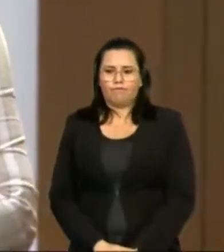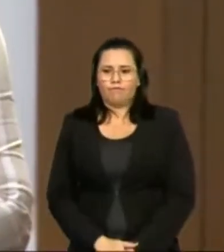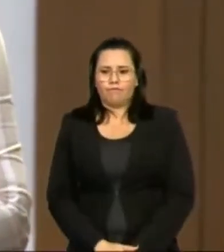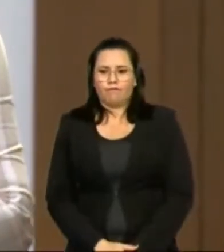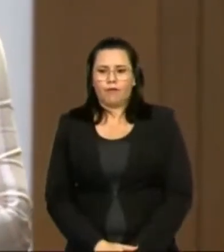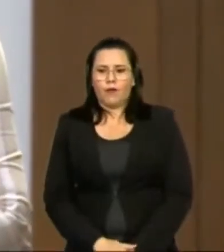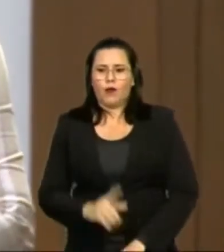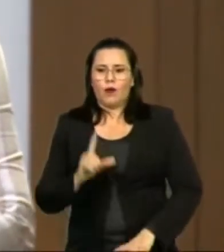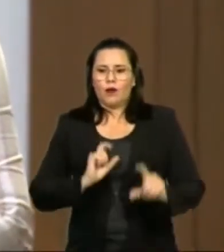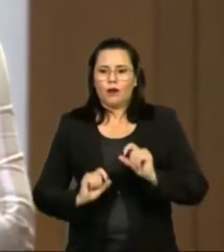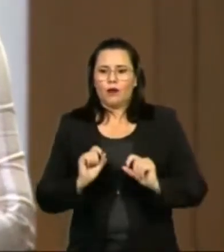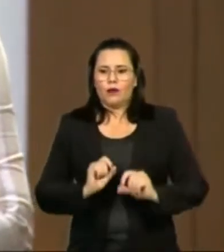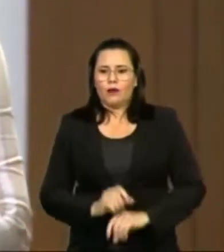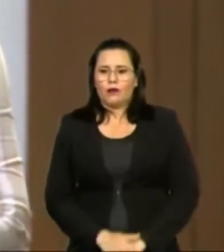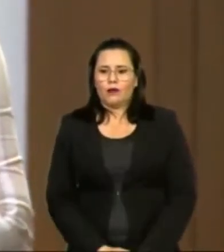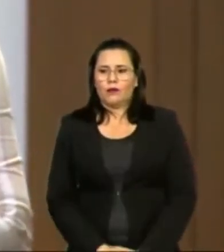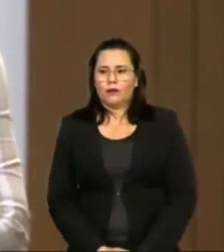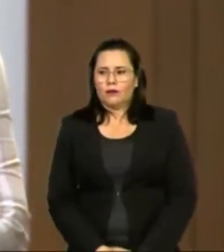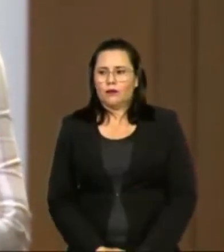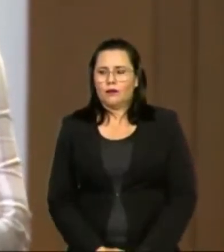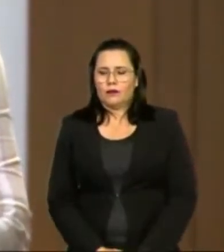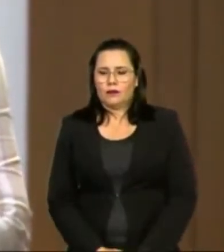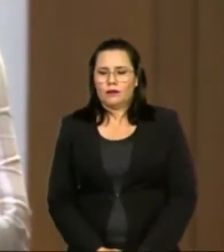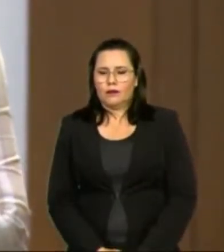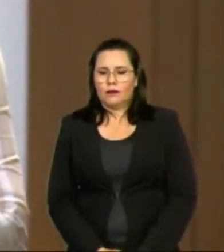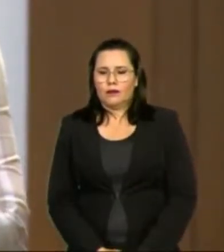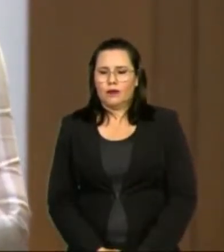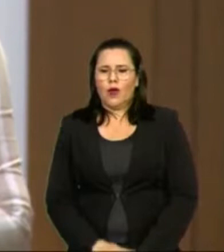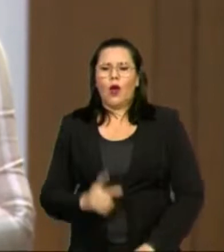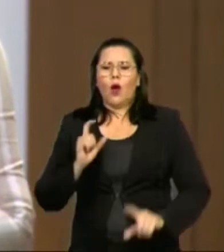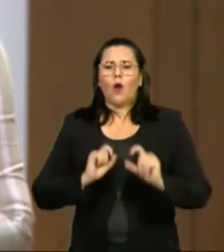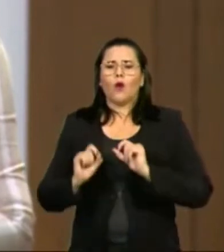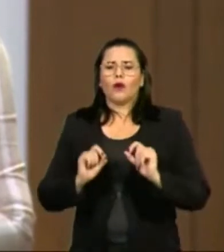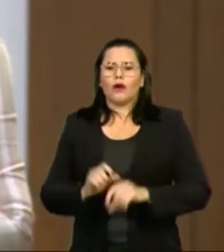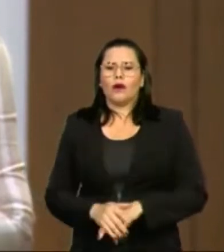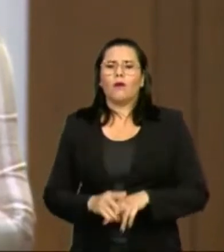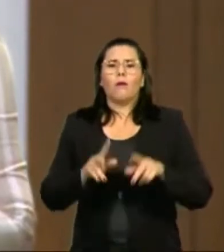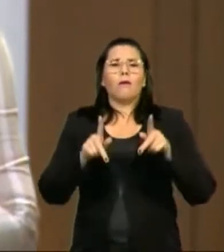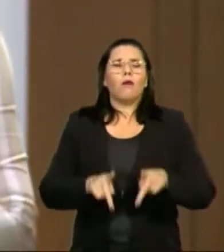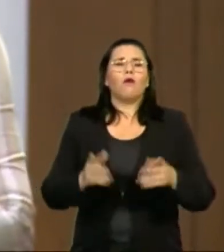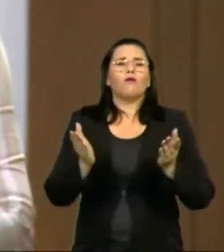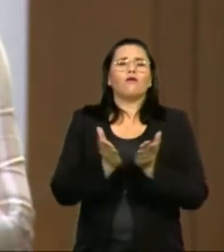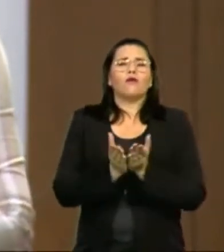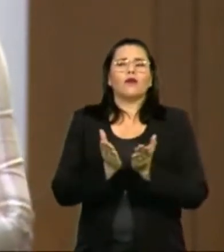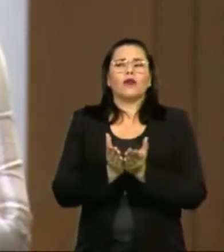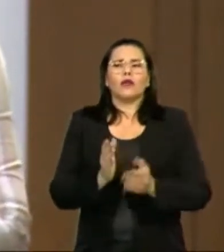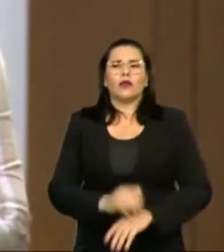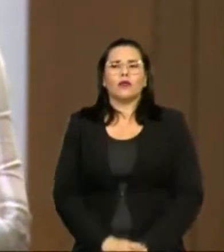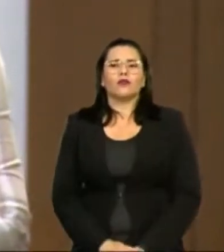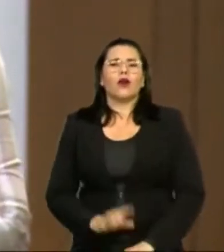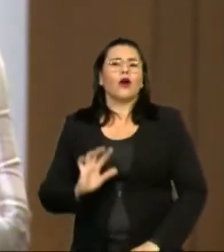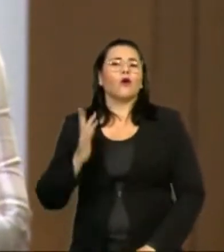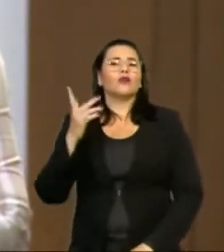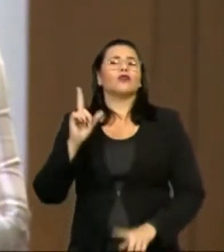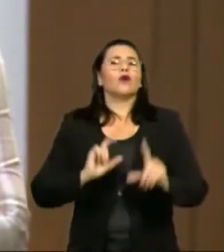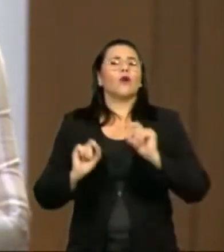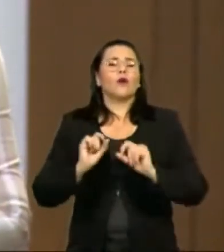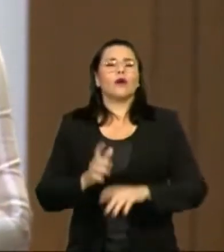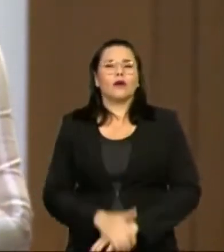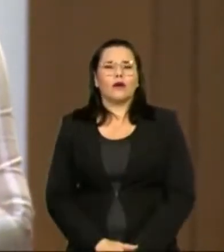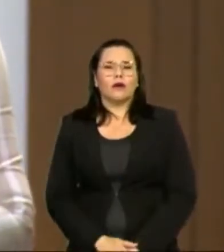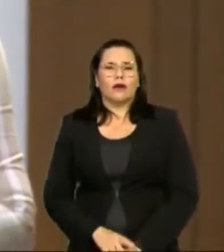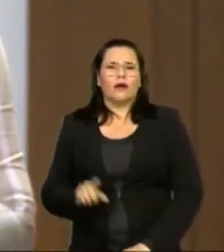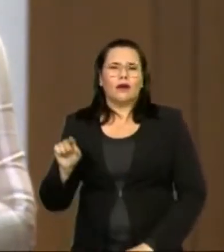Mais uma afronta! Mais uma afronta ao povo cristão desse desgoverno